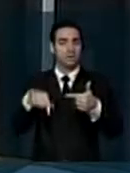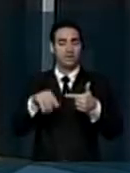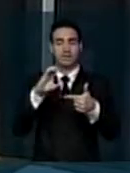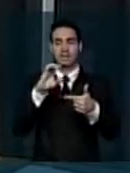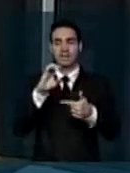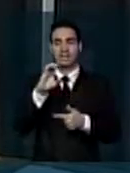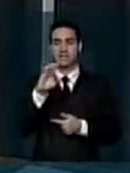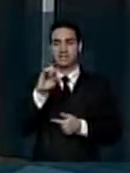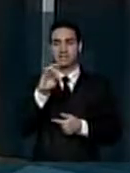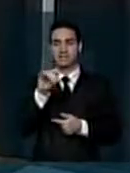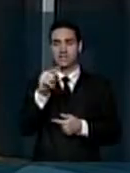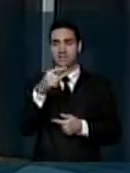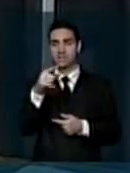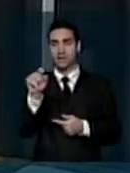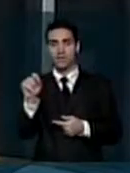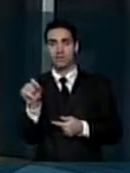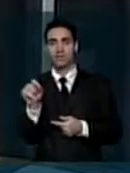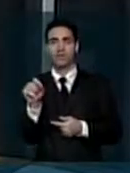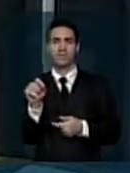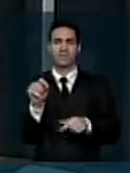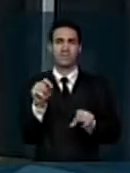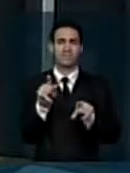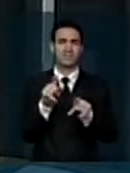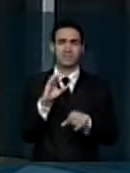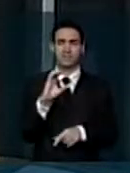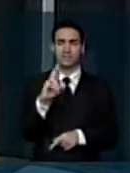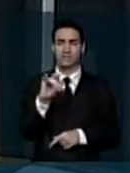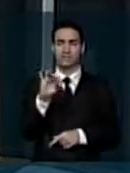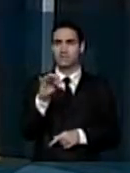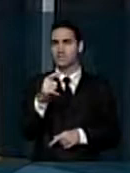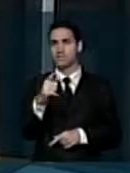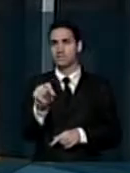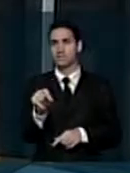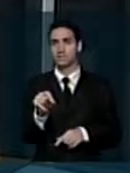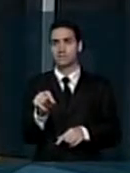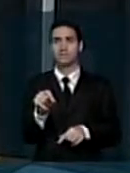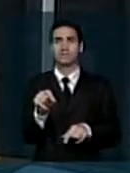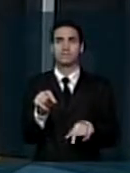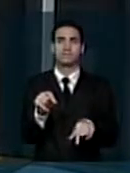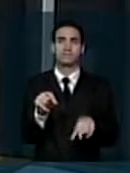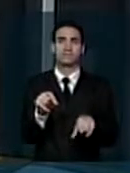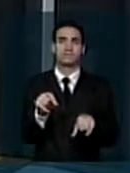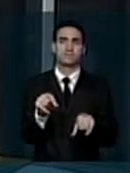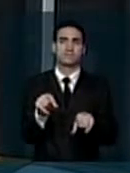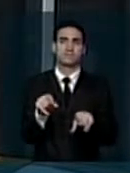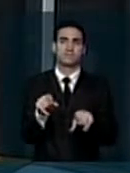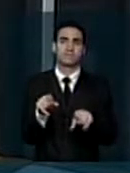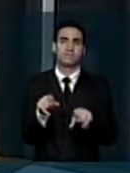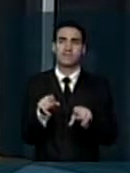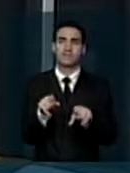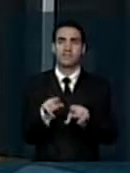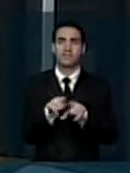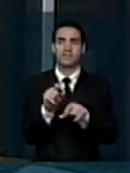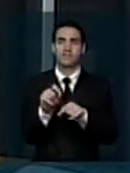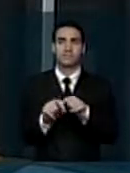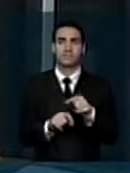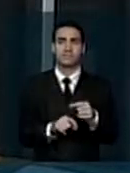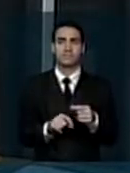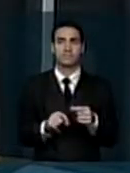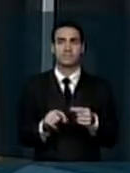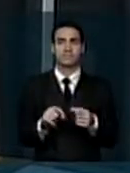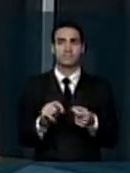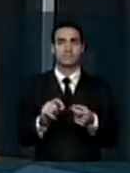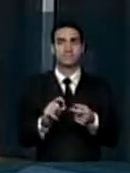acusam-se, melhor dizendo, teólogos ou militantes cristãos de querer instalar a democracia na igreja e imitar as democracias modernas. Acontece o